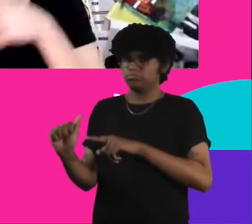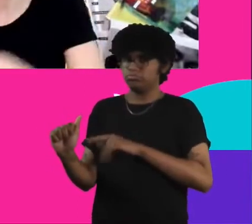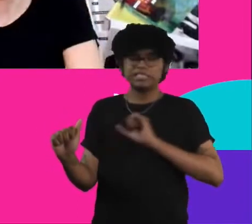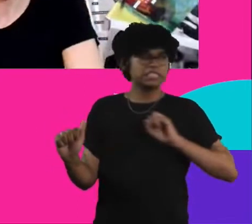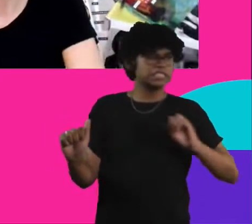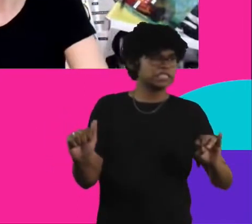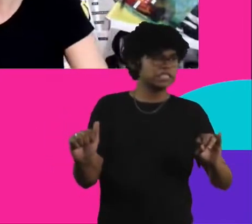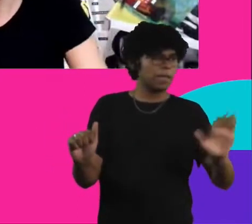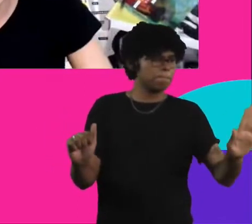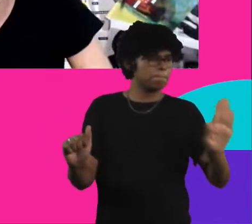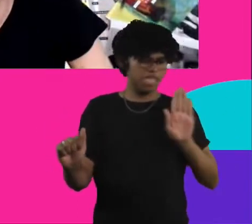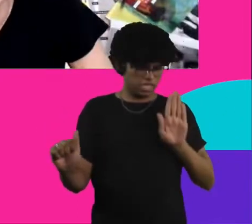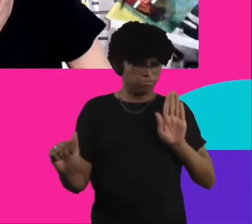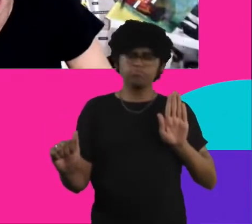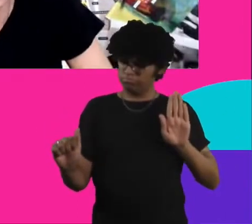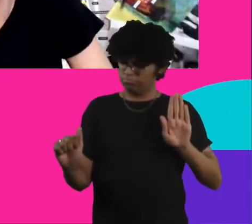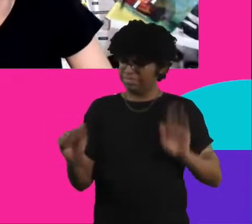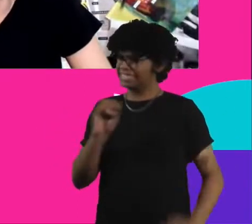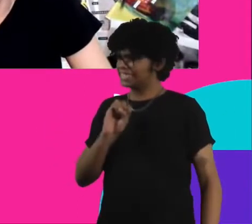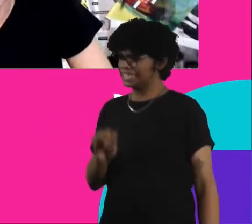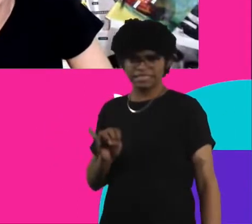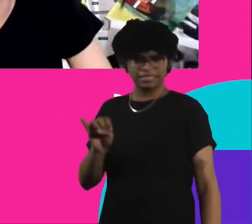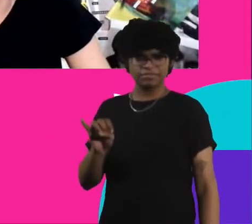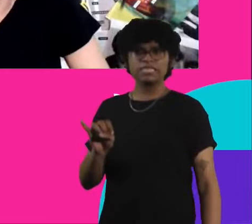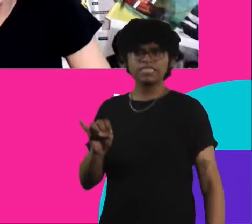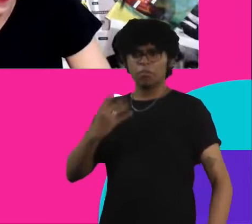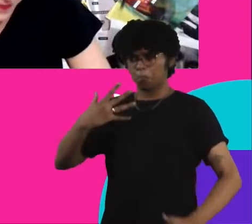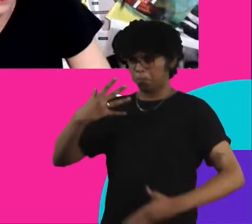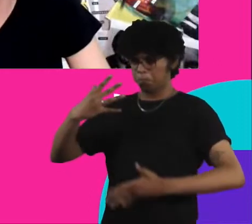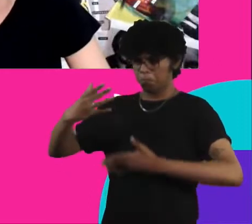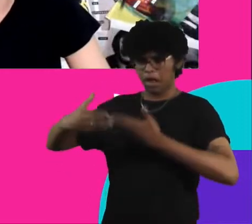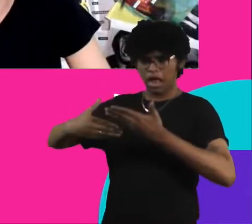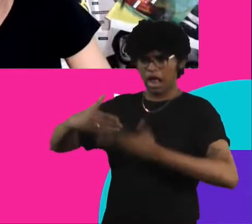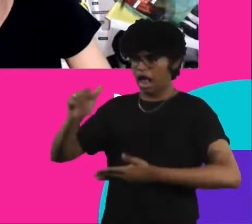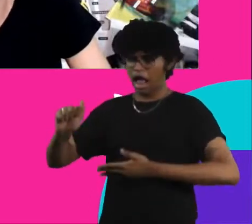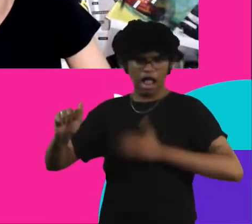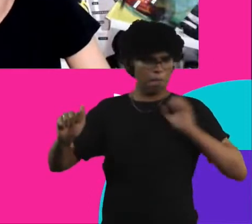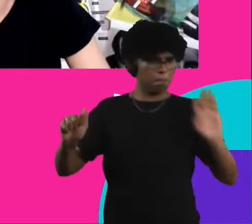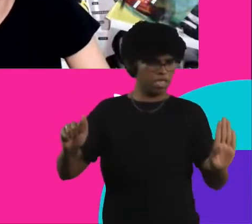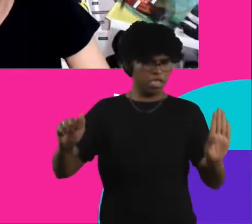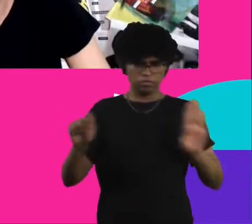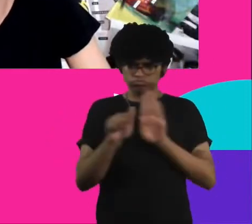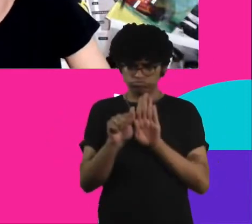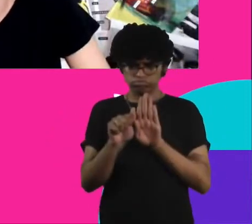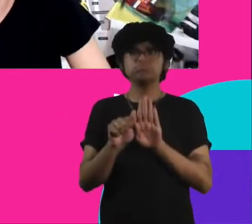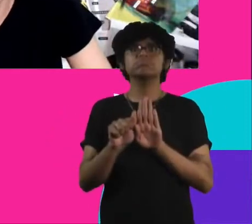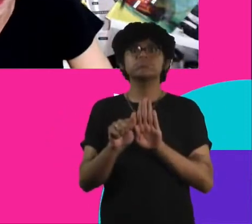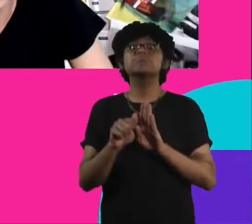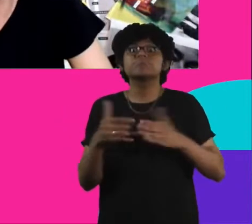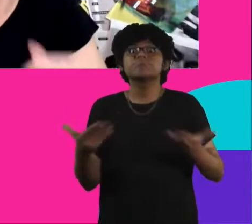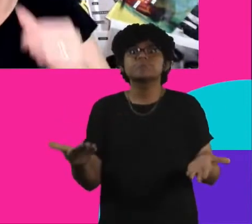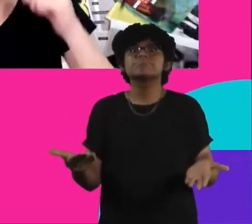o resultado for B? E se a situação gerar A e B? Eu penso que a gente está numa